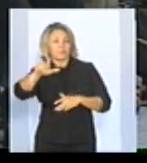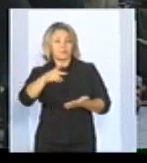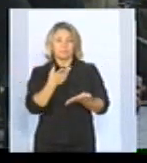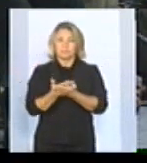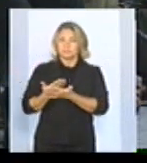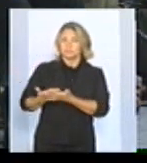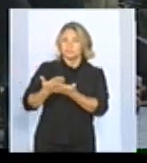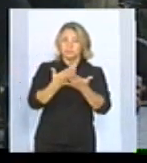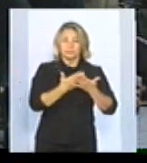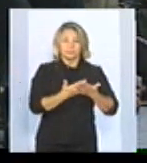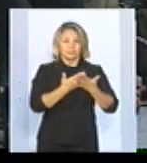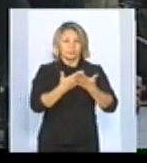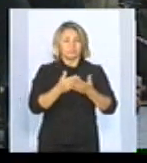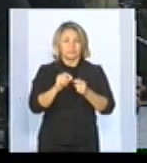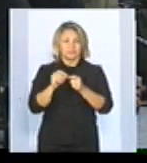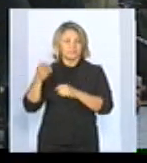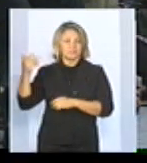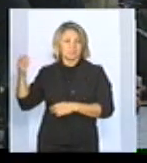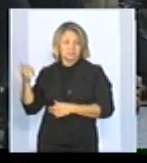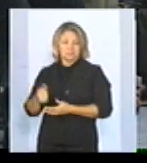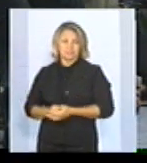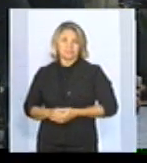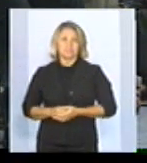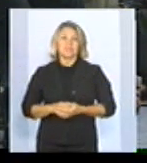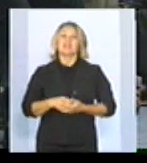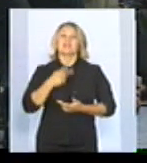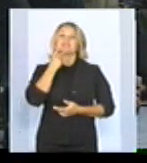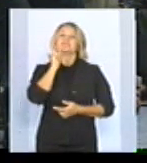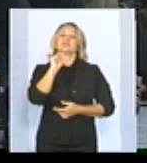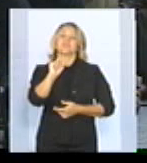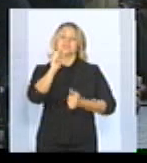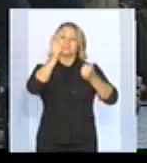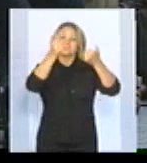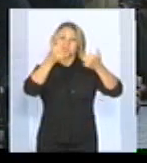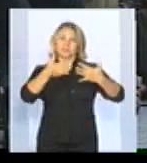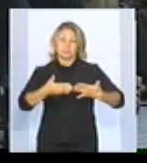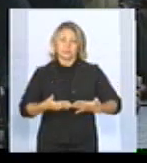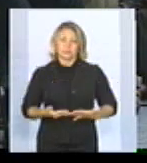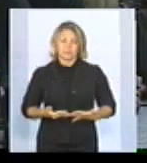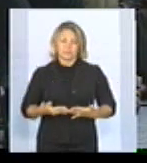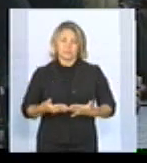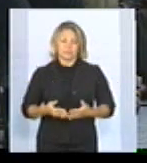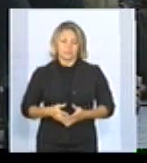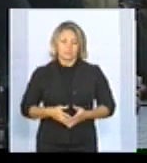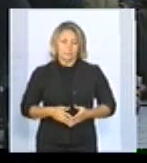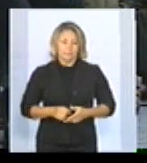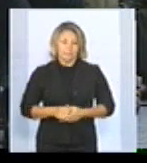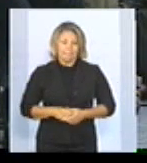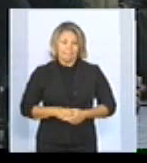do broadcast britânico. Ele afirmou o seguinte sobre a escolha do consumidor na área do audiovisual.